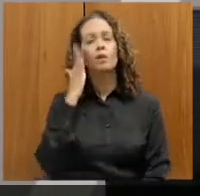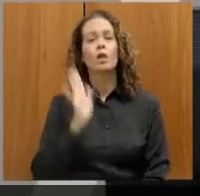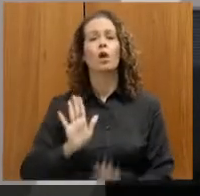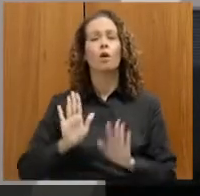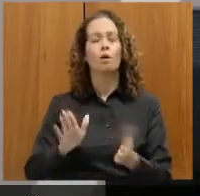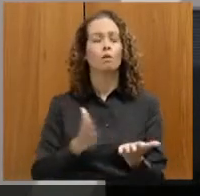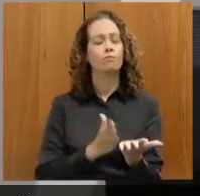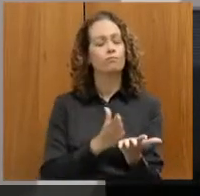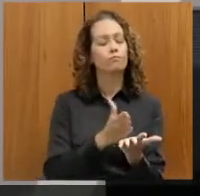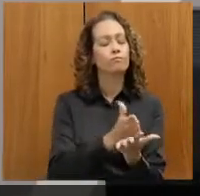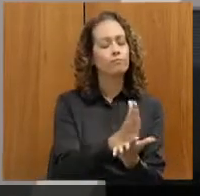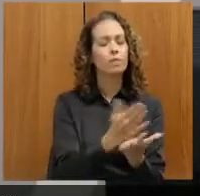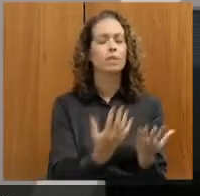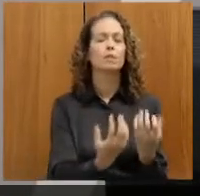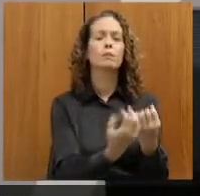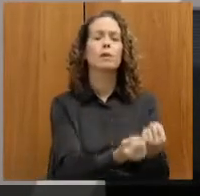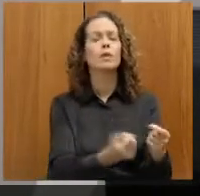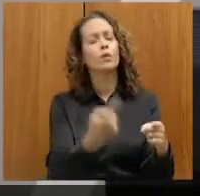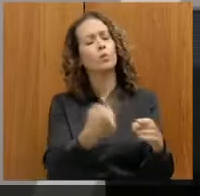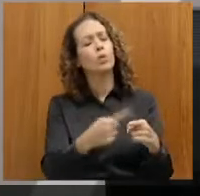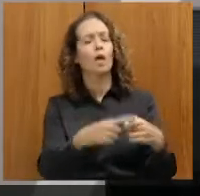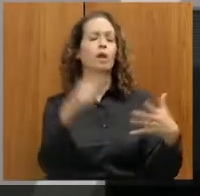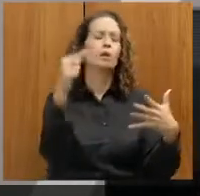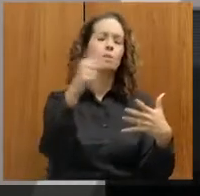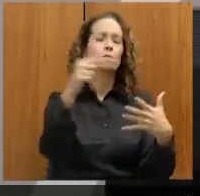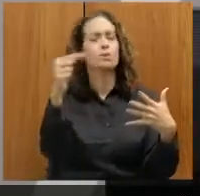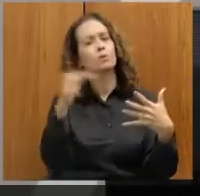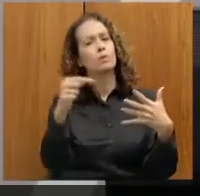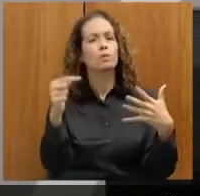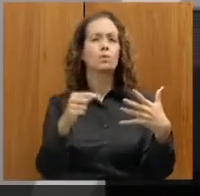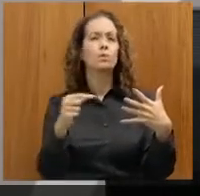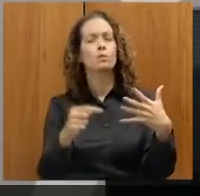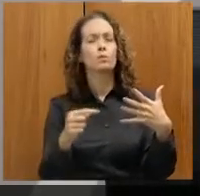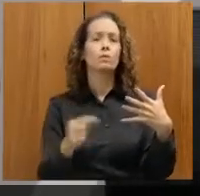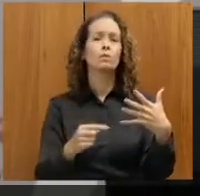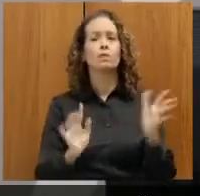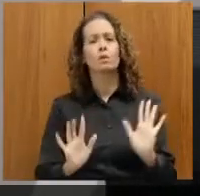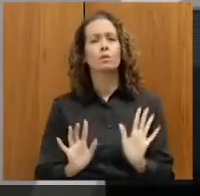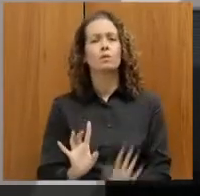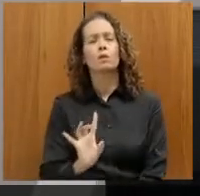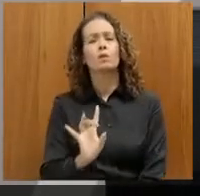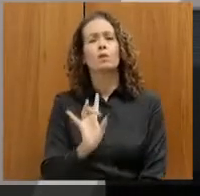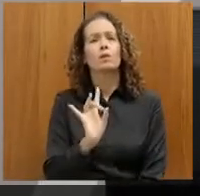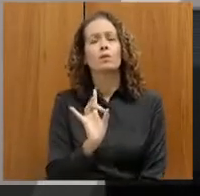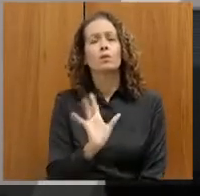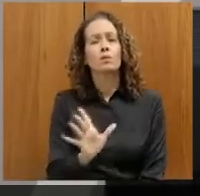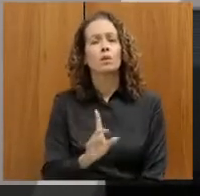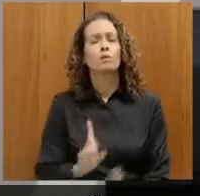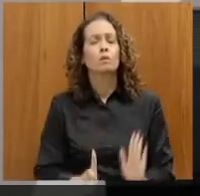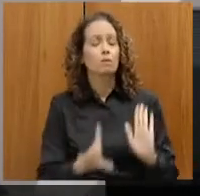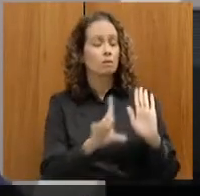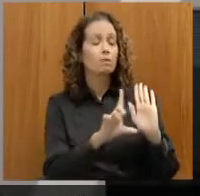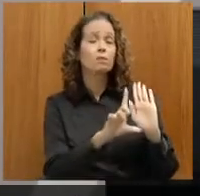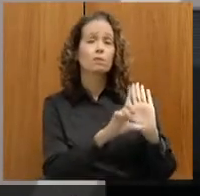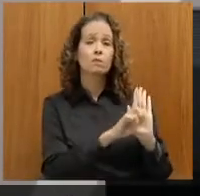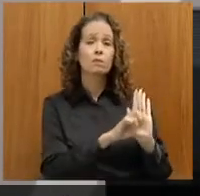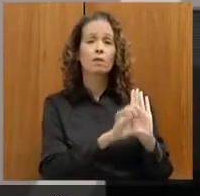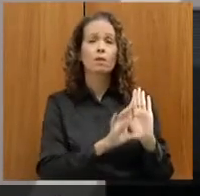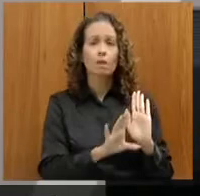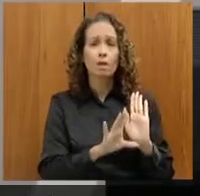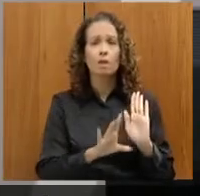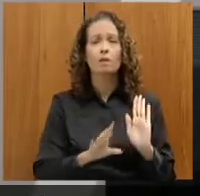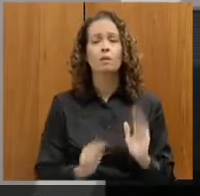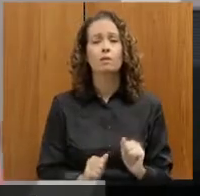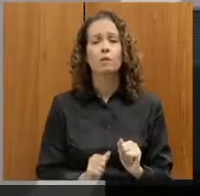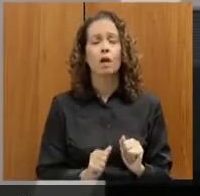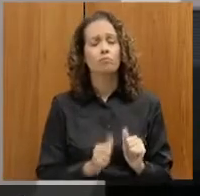segmento aqui está sendo deles é porque causa disso Disso disso não tome a pena que só questão da legalidade imagino que